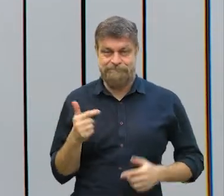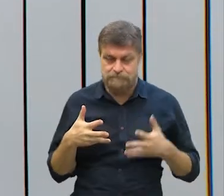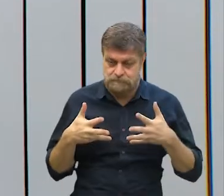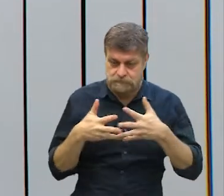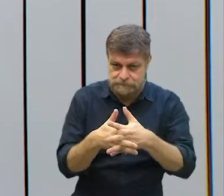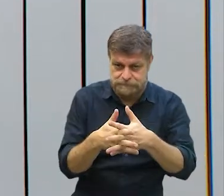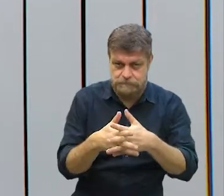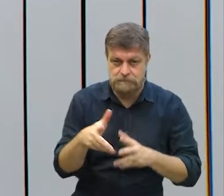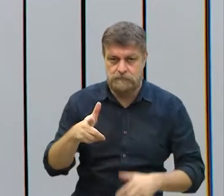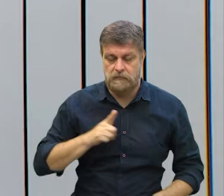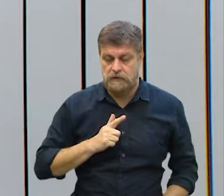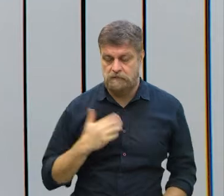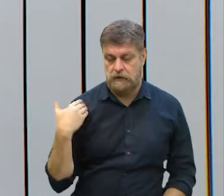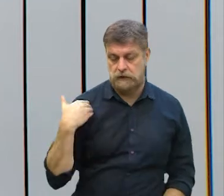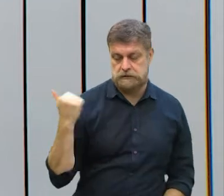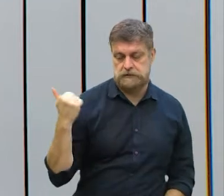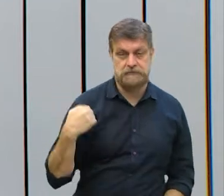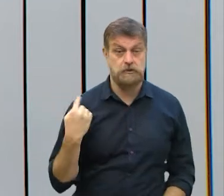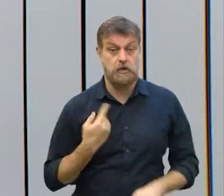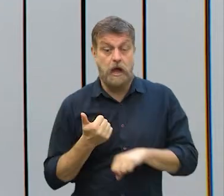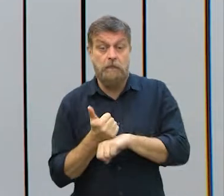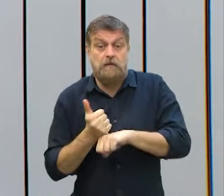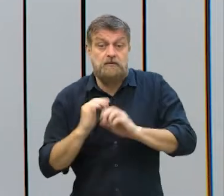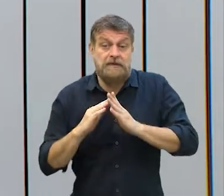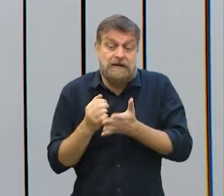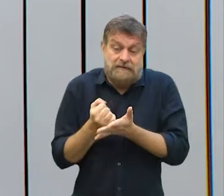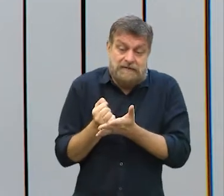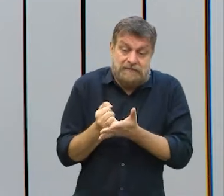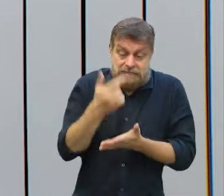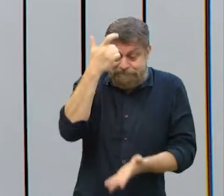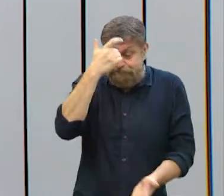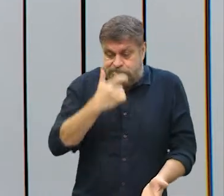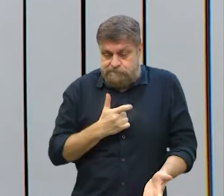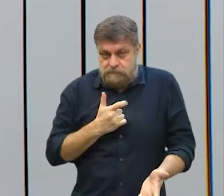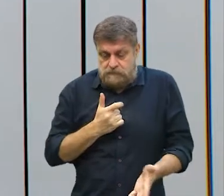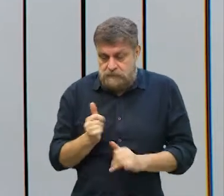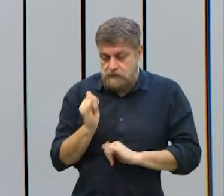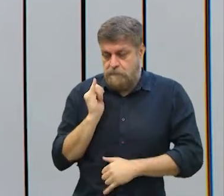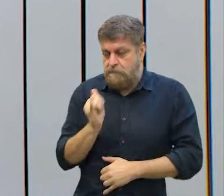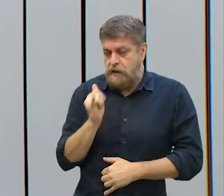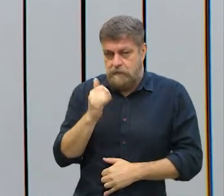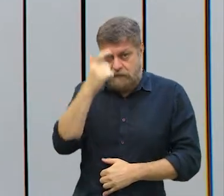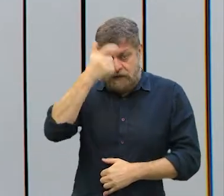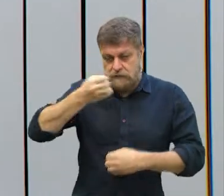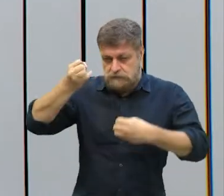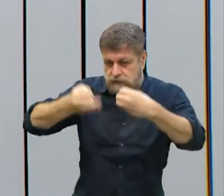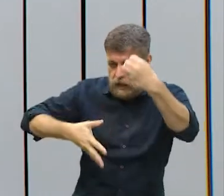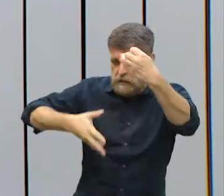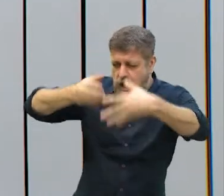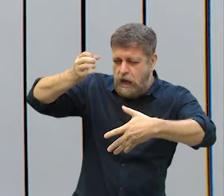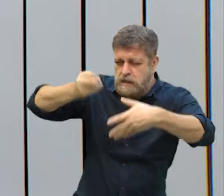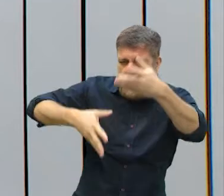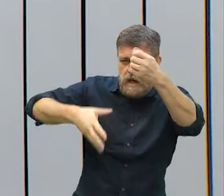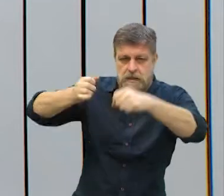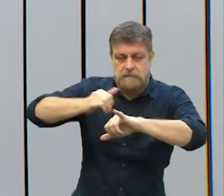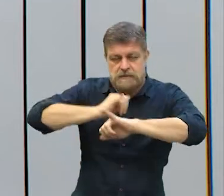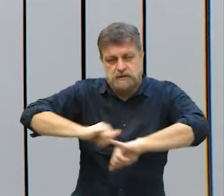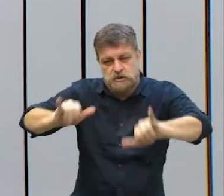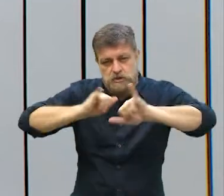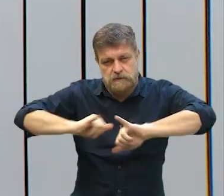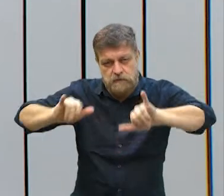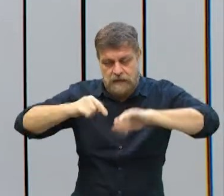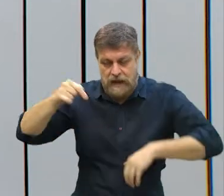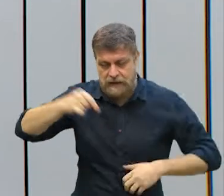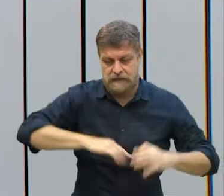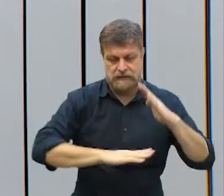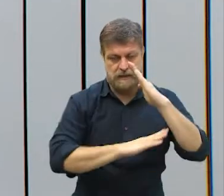muito. Então isso aí é por isso que vem atrás da gente. Só que tem que divulgar, tem que falar, tem que explicar. Eu estou lá, a gente explica, mas todo mundo tem que ser